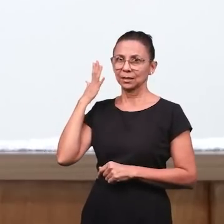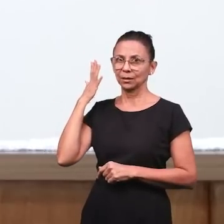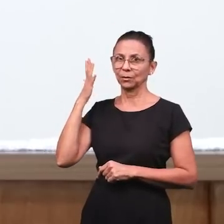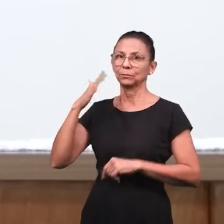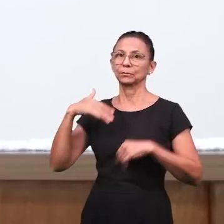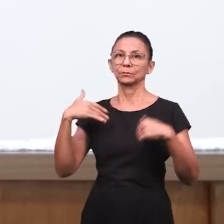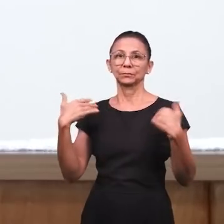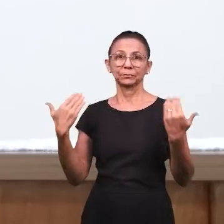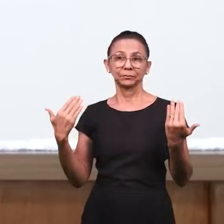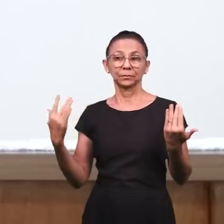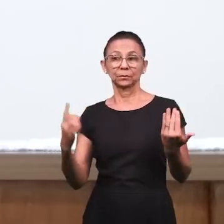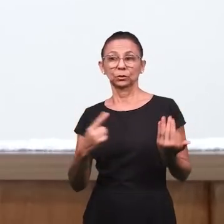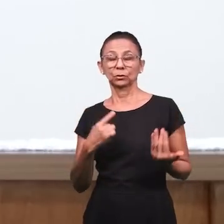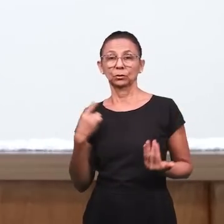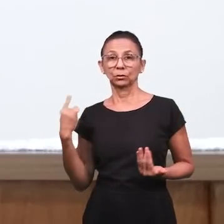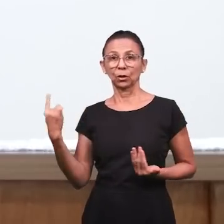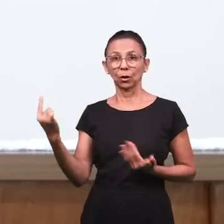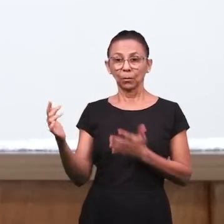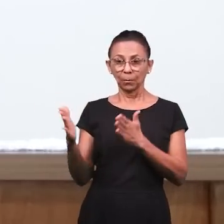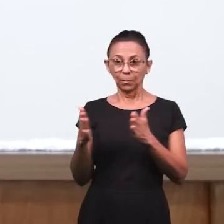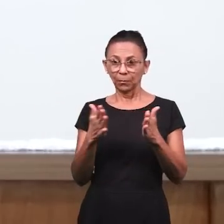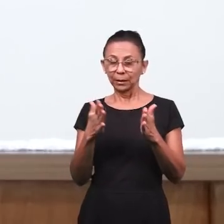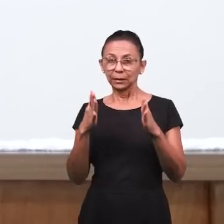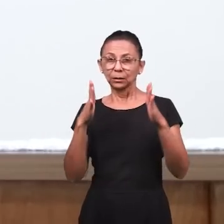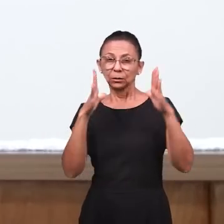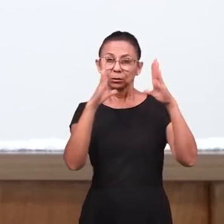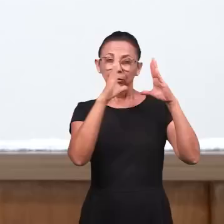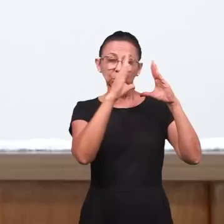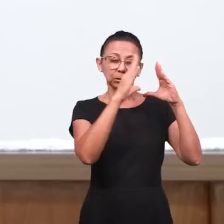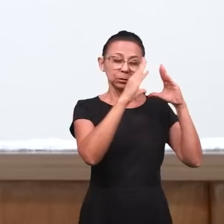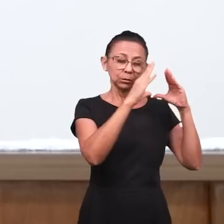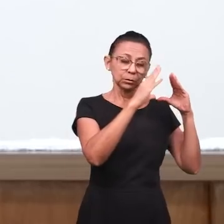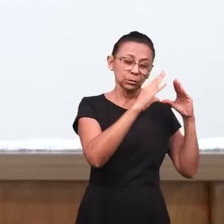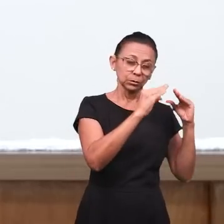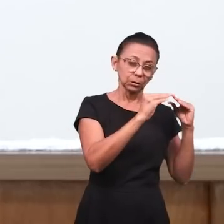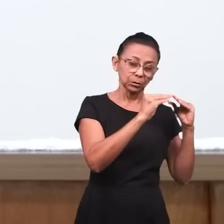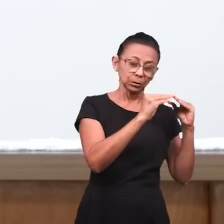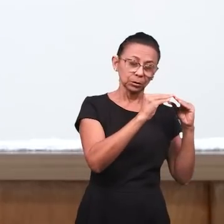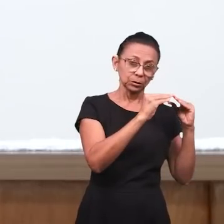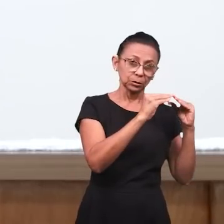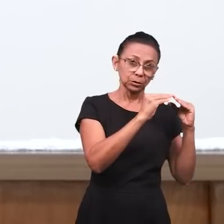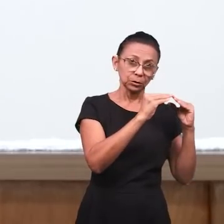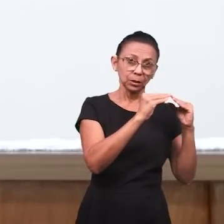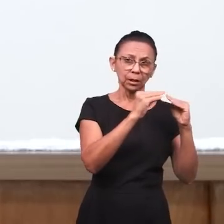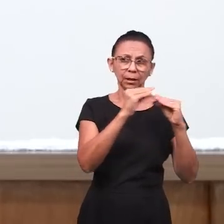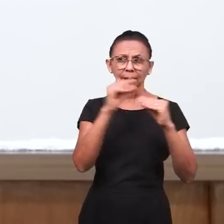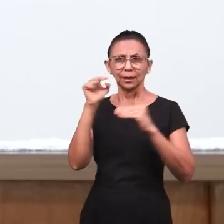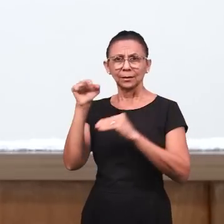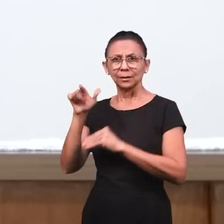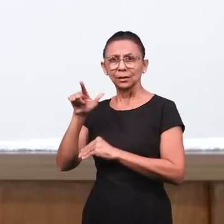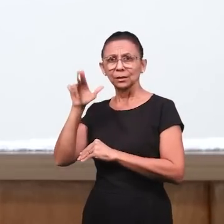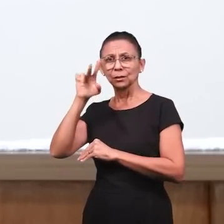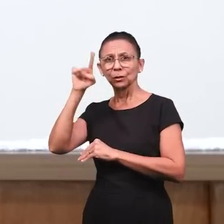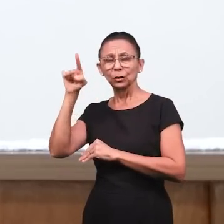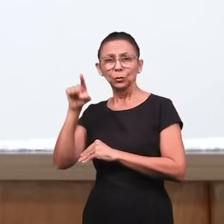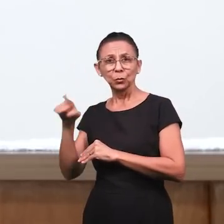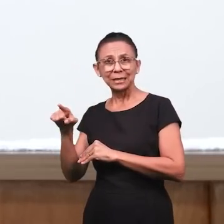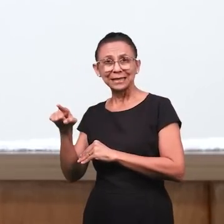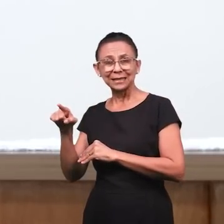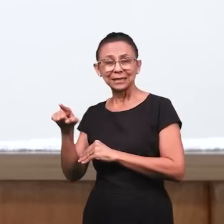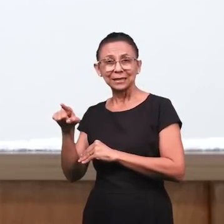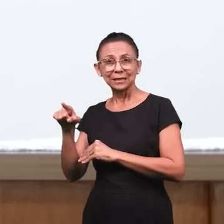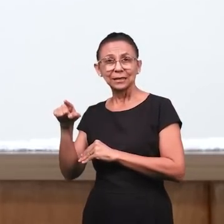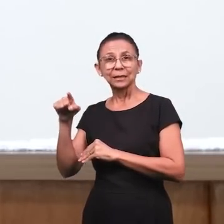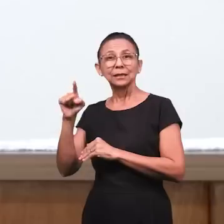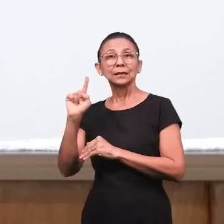Então nesta noite que vivemos, a igreja tem luz, ela não está perdida no